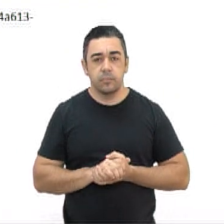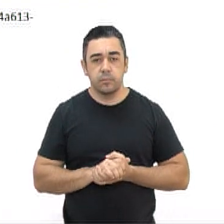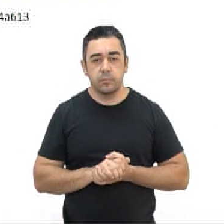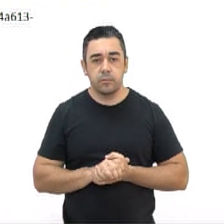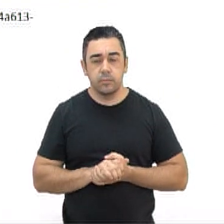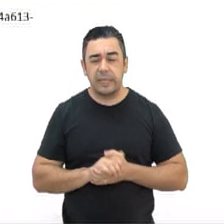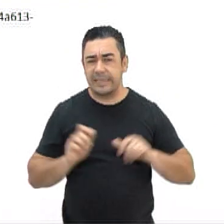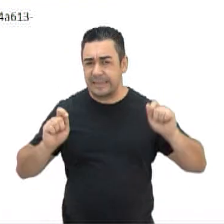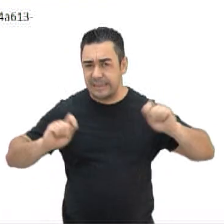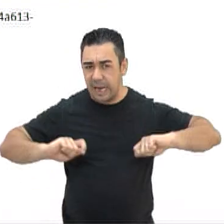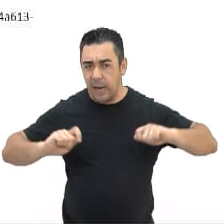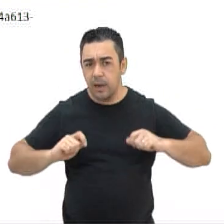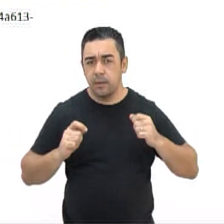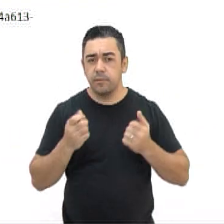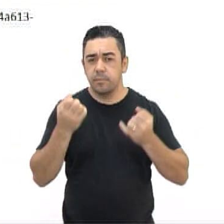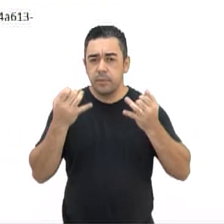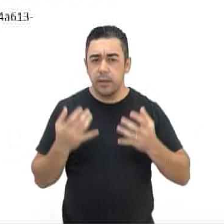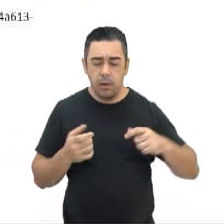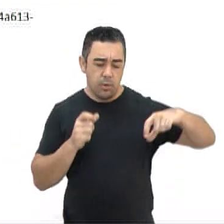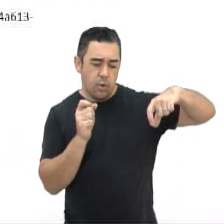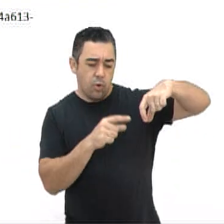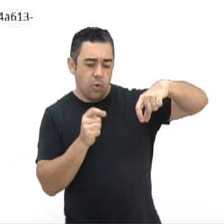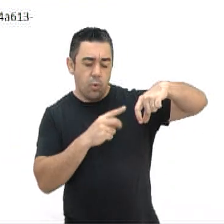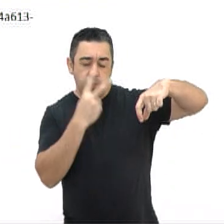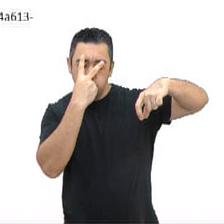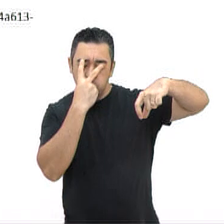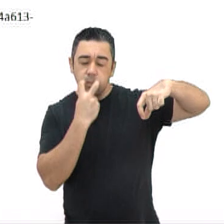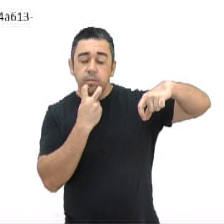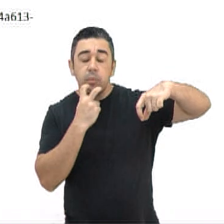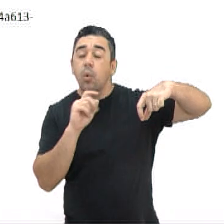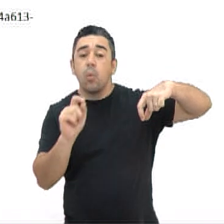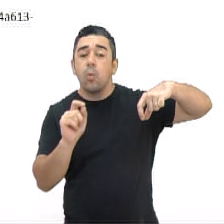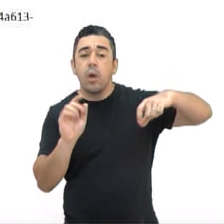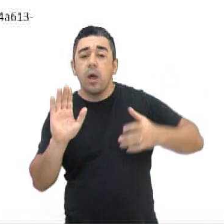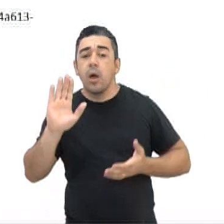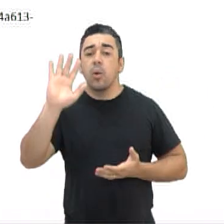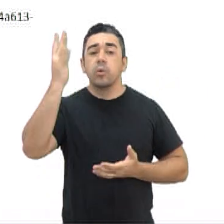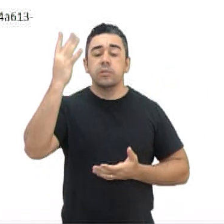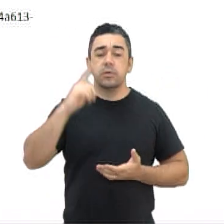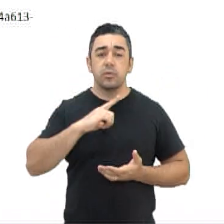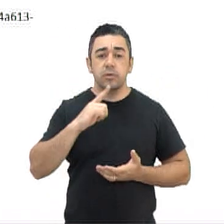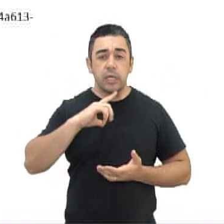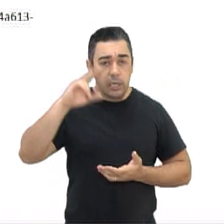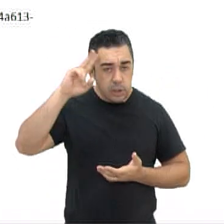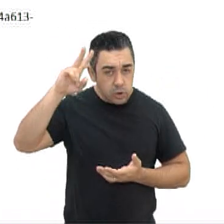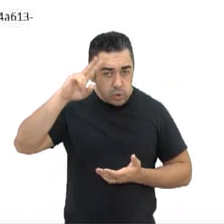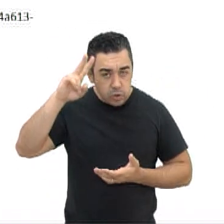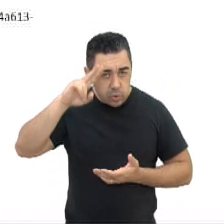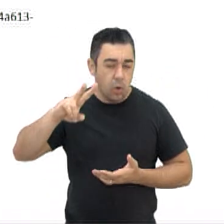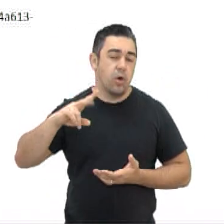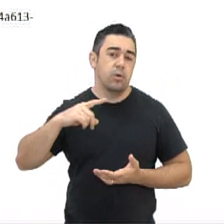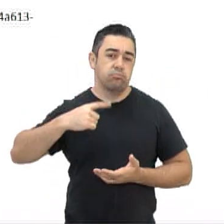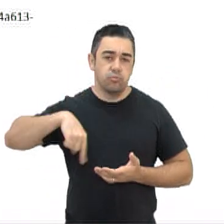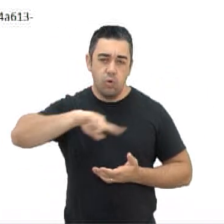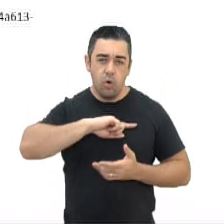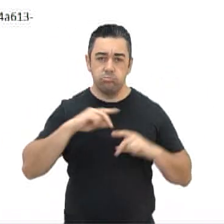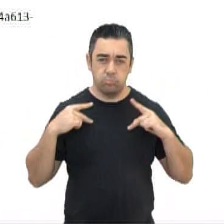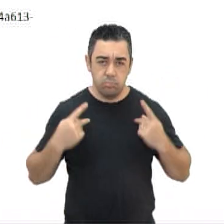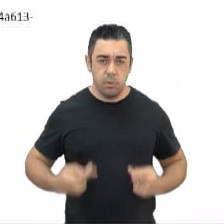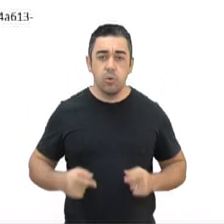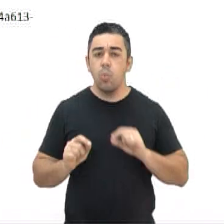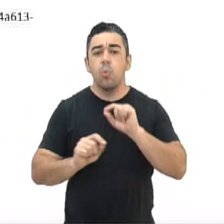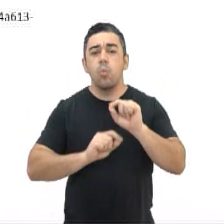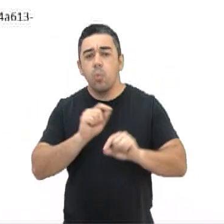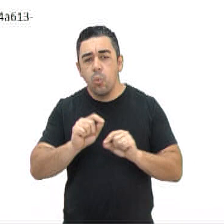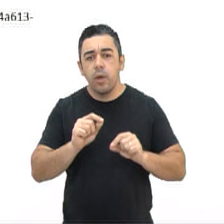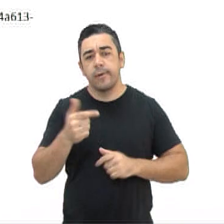Não é possível falar em goalball sem lembrar de um dos eventos mais marcantes da história da humanidade, que foi